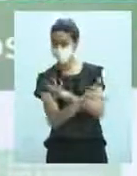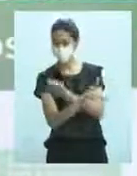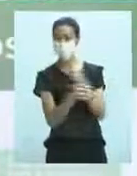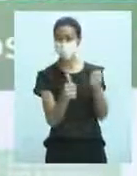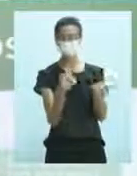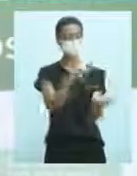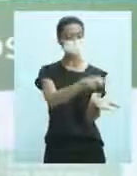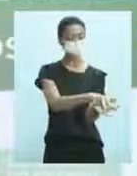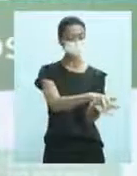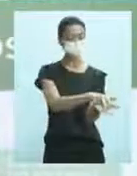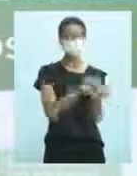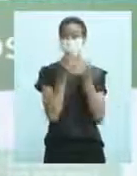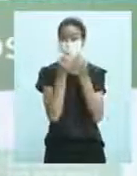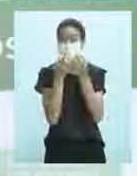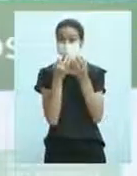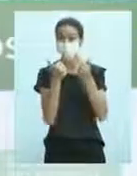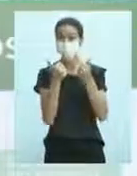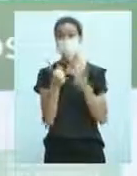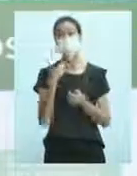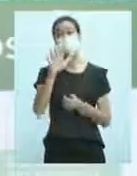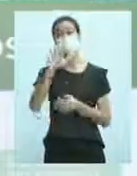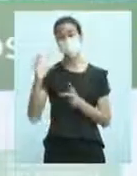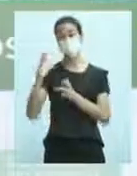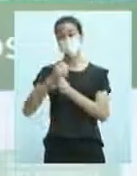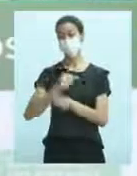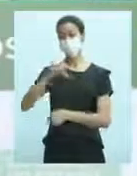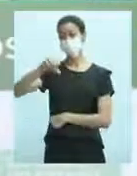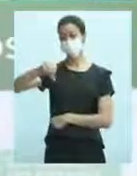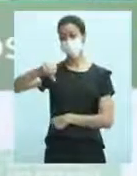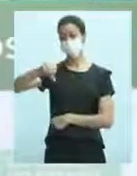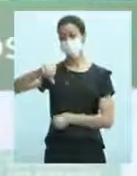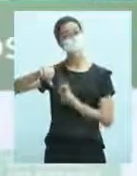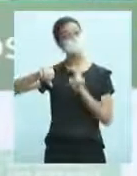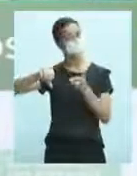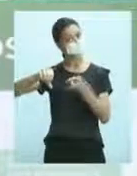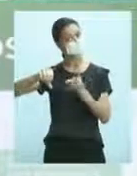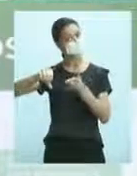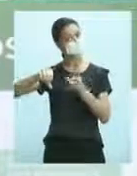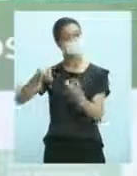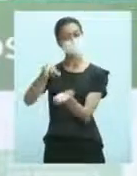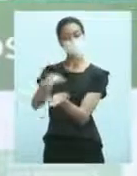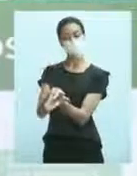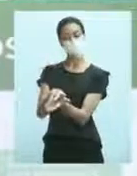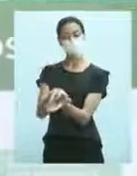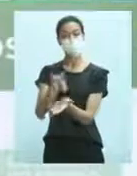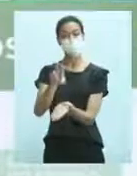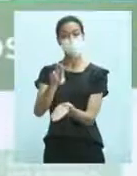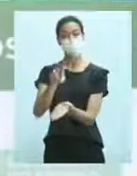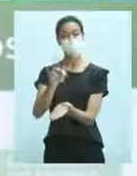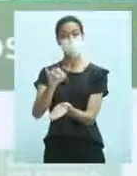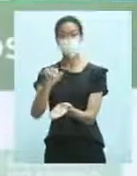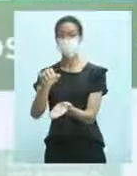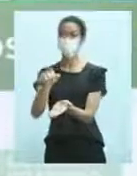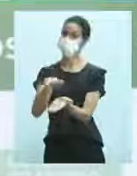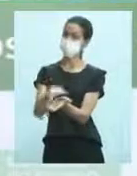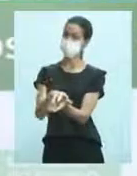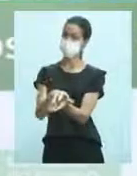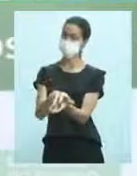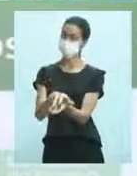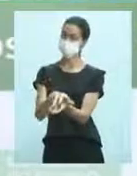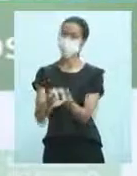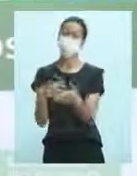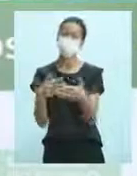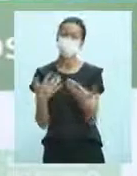sendo um caso de que está internado em dourado é de um paciente do paraguai então é